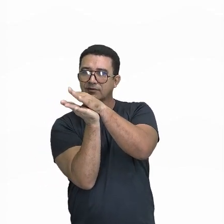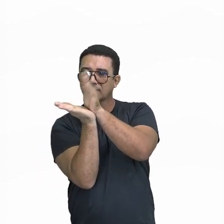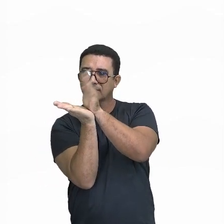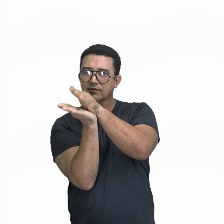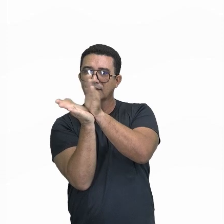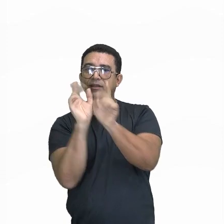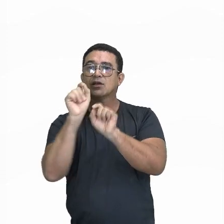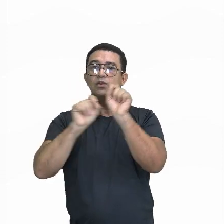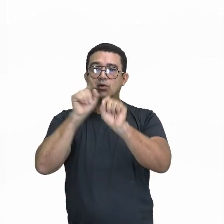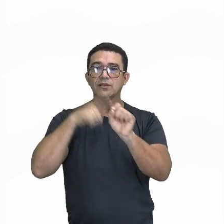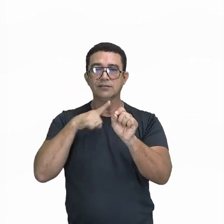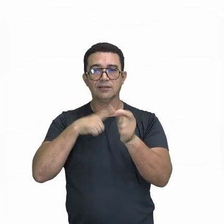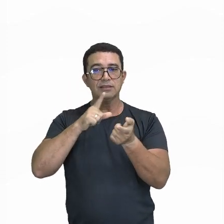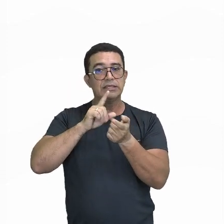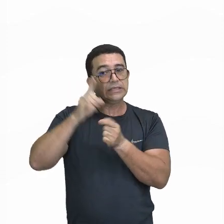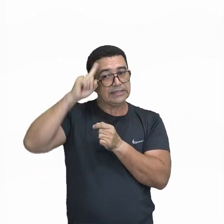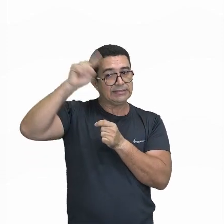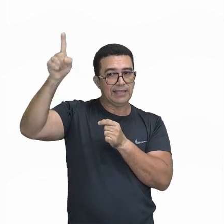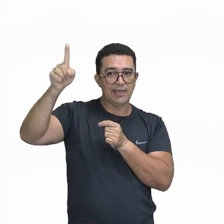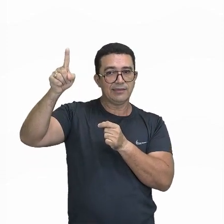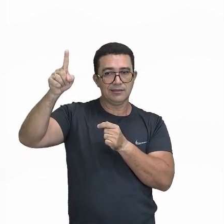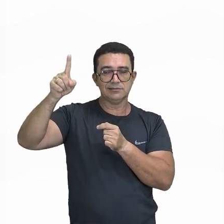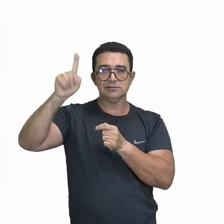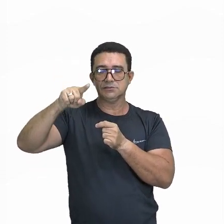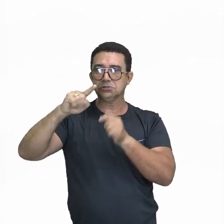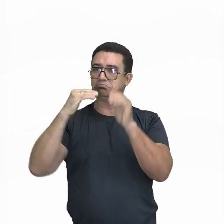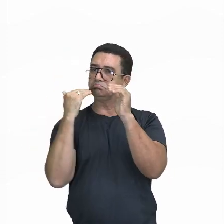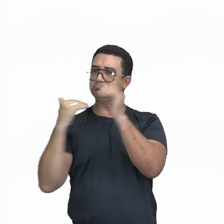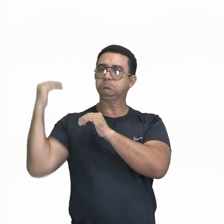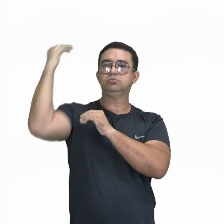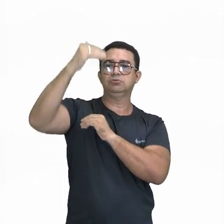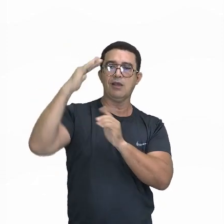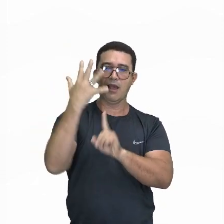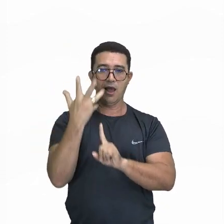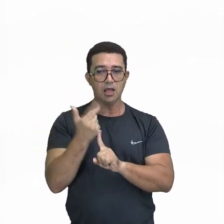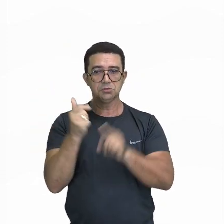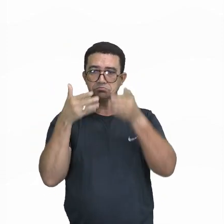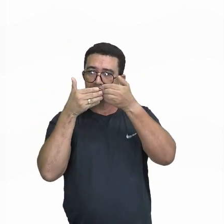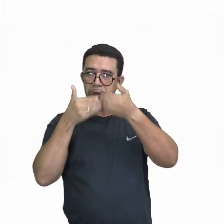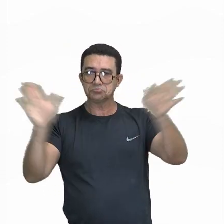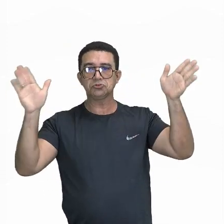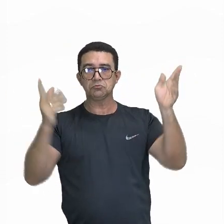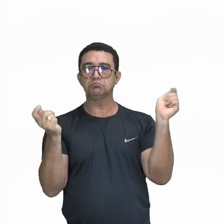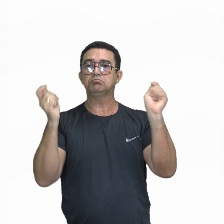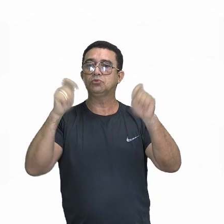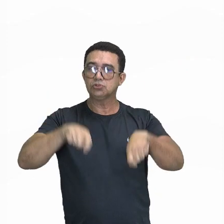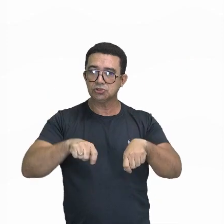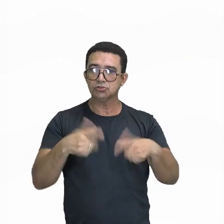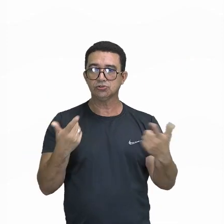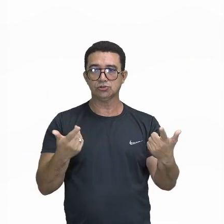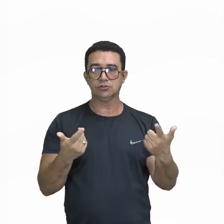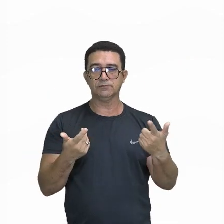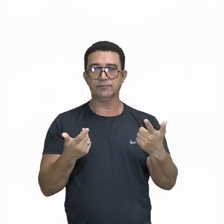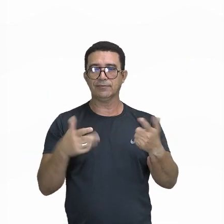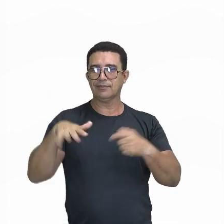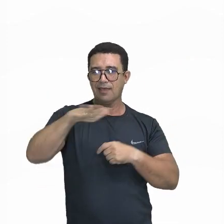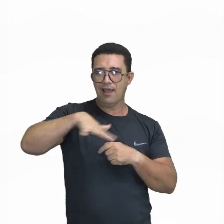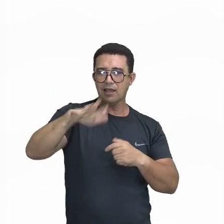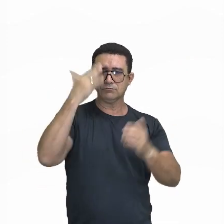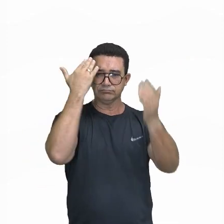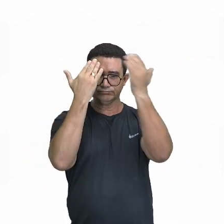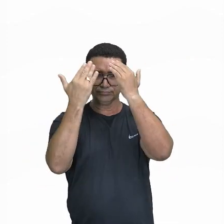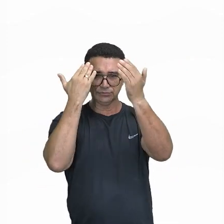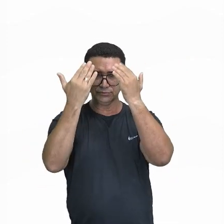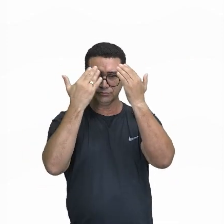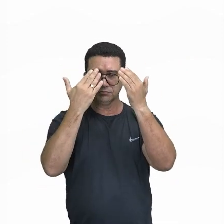que ultrapassaram os limites da arte e abriram possibilidades psicoterapeutas em